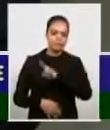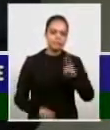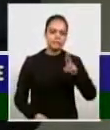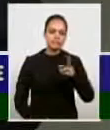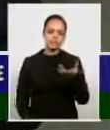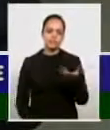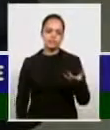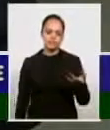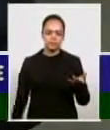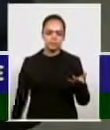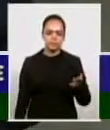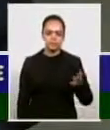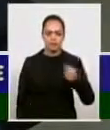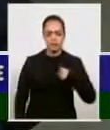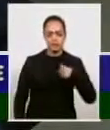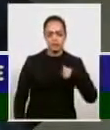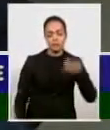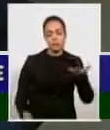posso